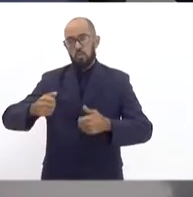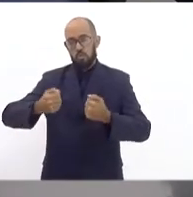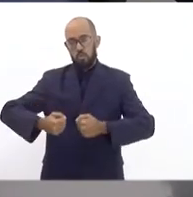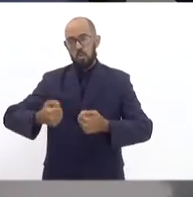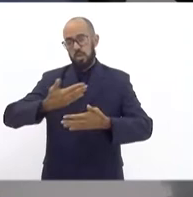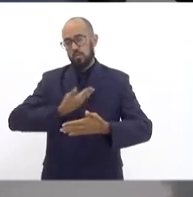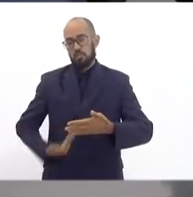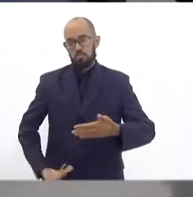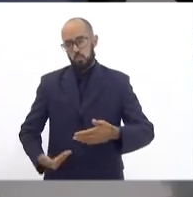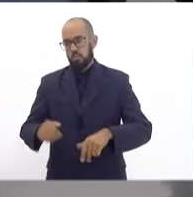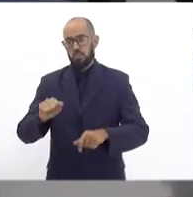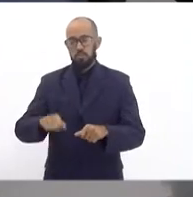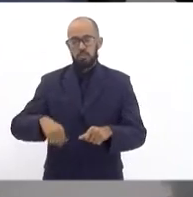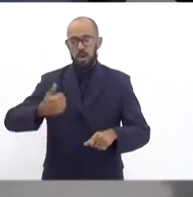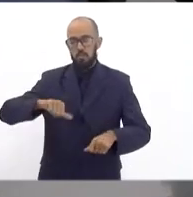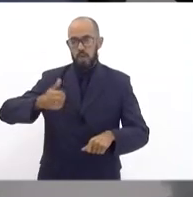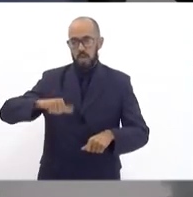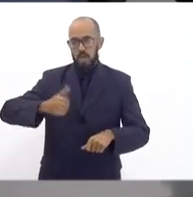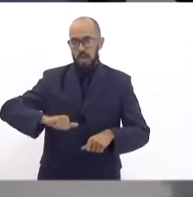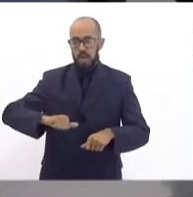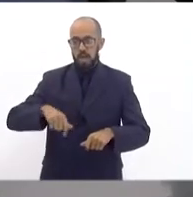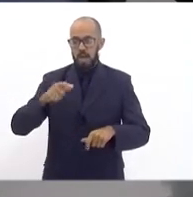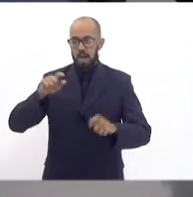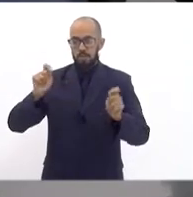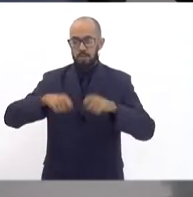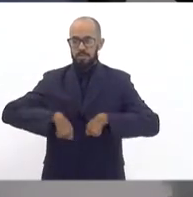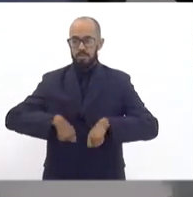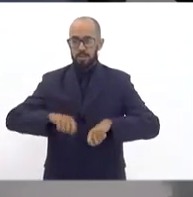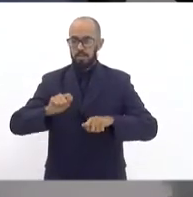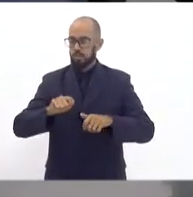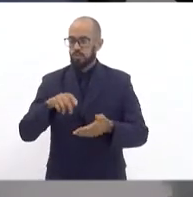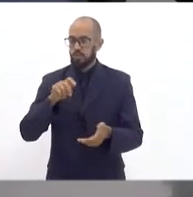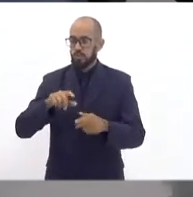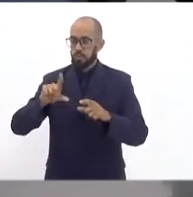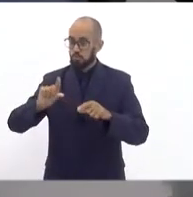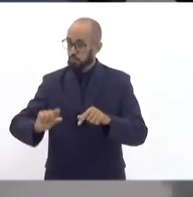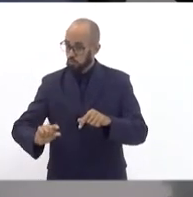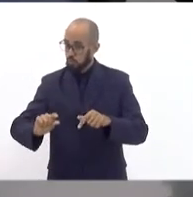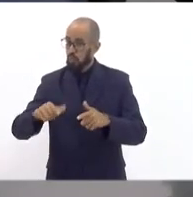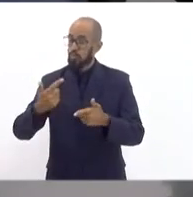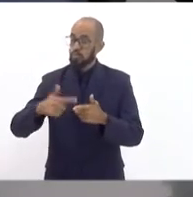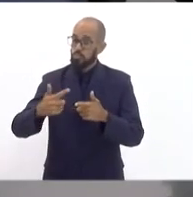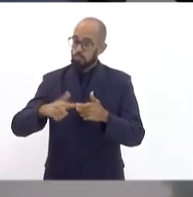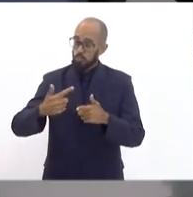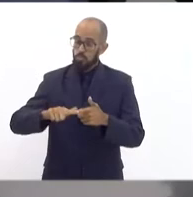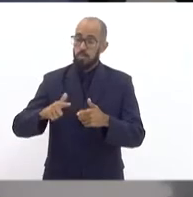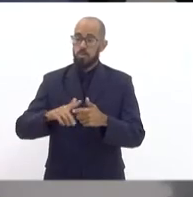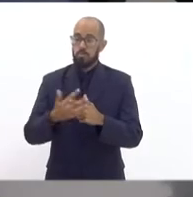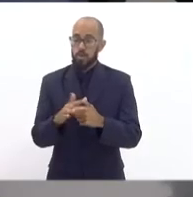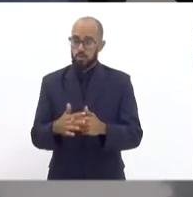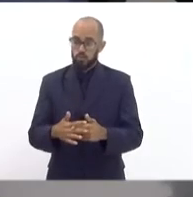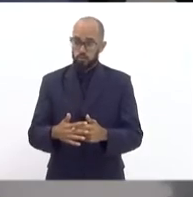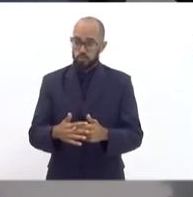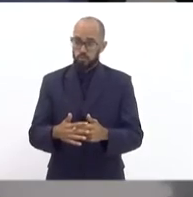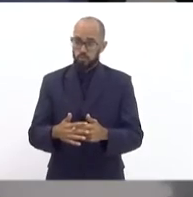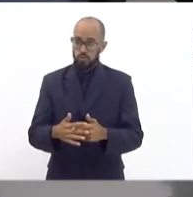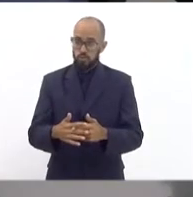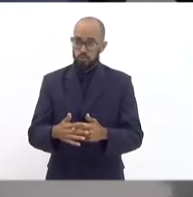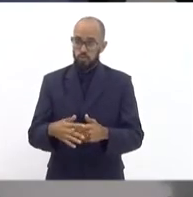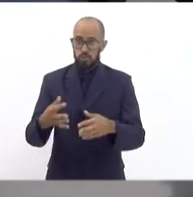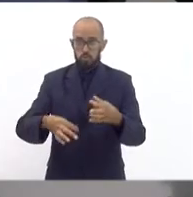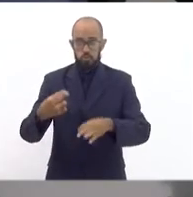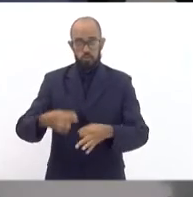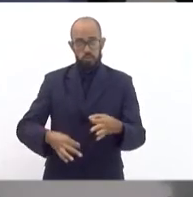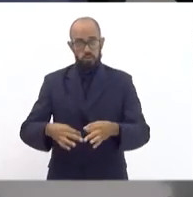avaliar soluções efetivas que minimizem os problemas decorrentes da aplicação do reajuste. Justiça tarifária